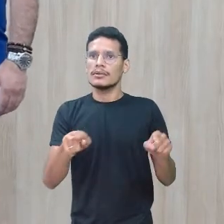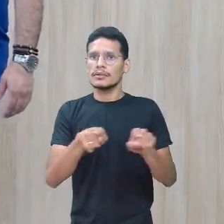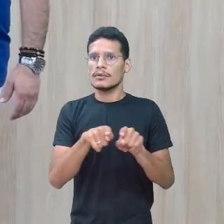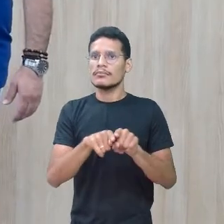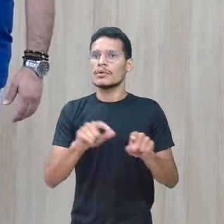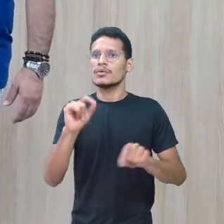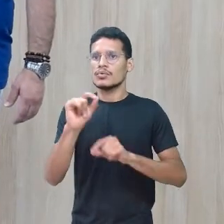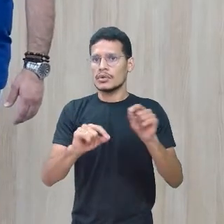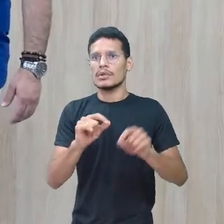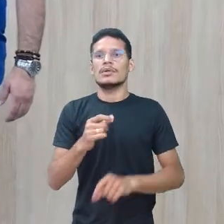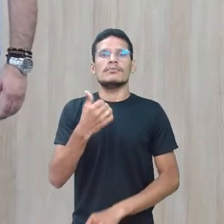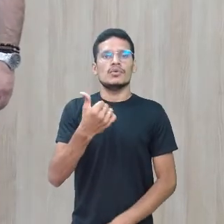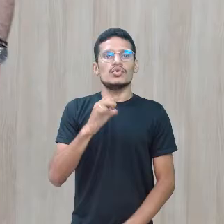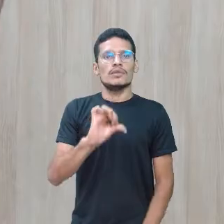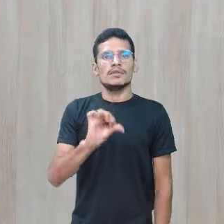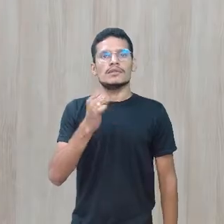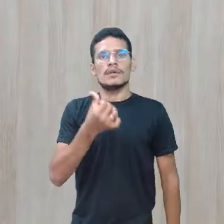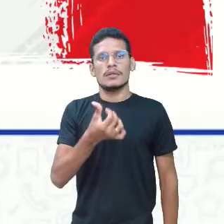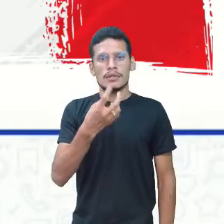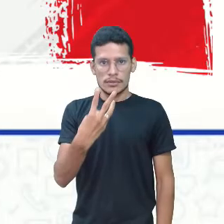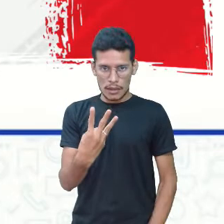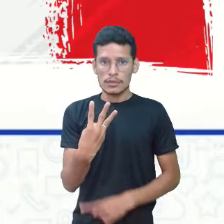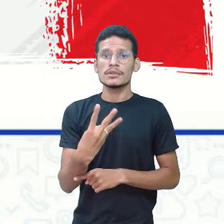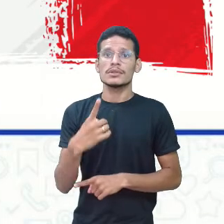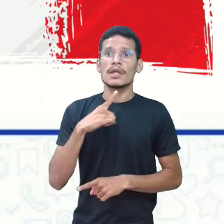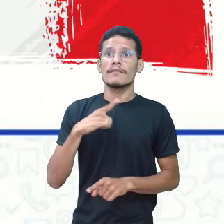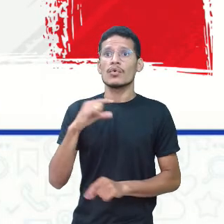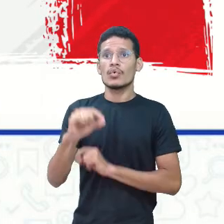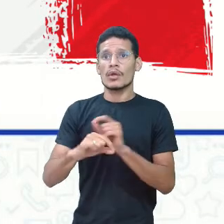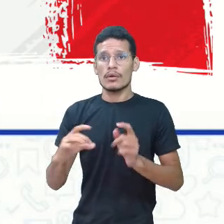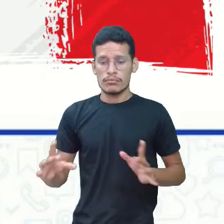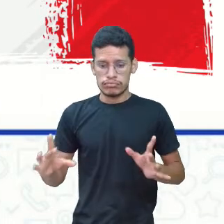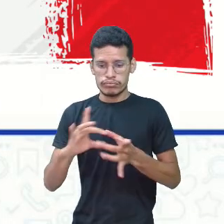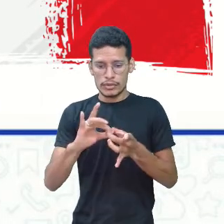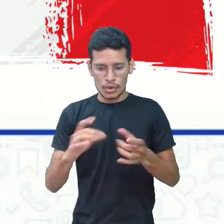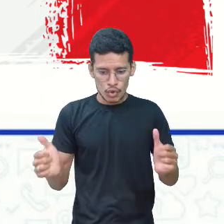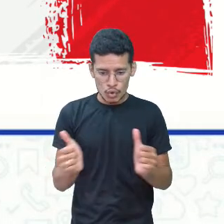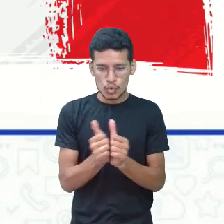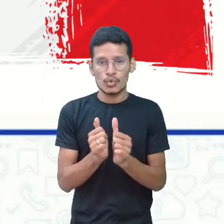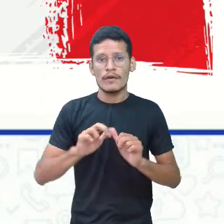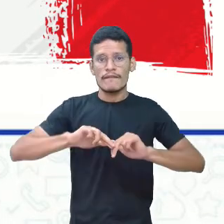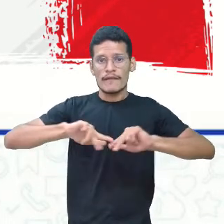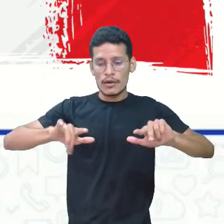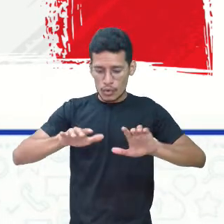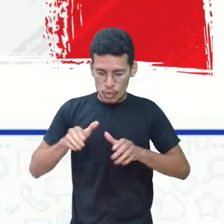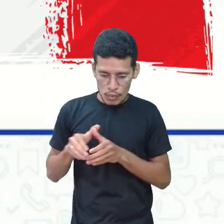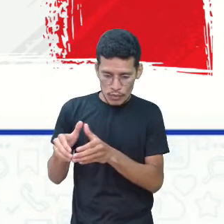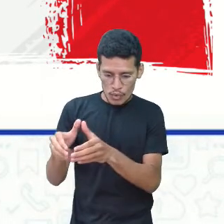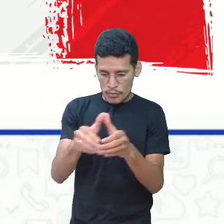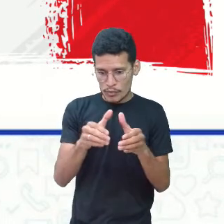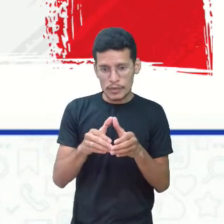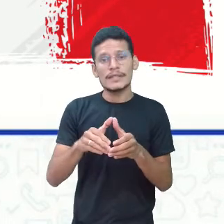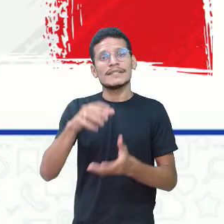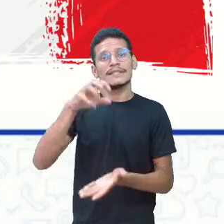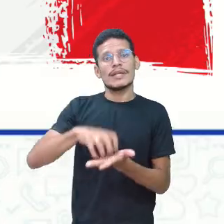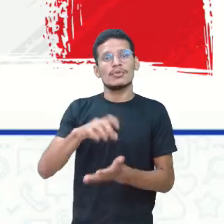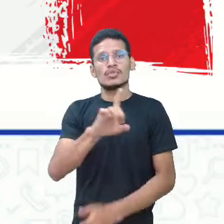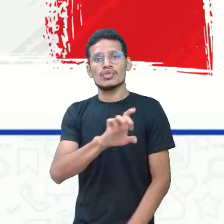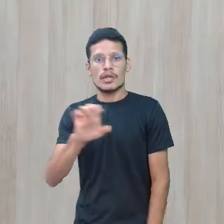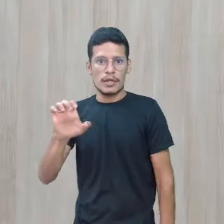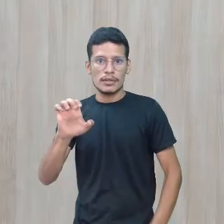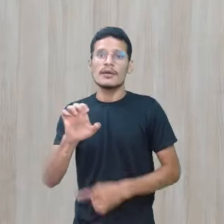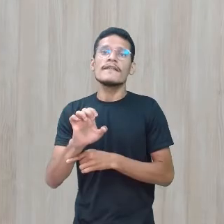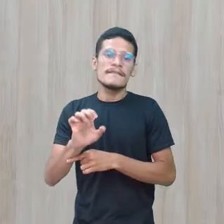exemplo, em 1963, há uma coalizão, ou seja, uma junção de vários grupos, né, de centro-esquerda, eles